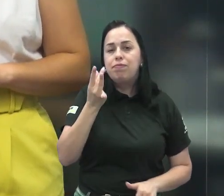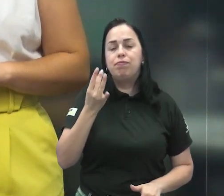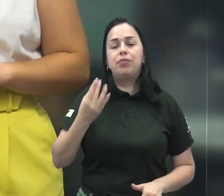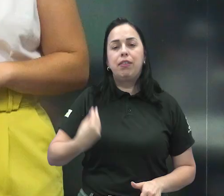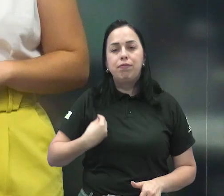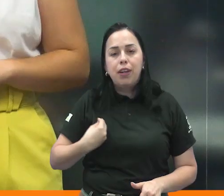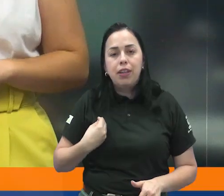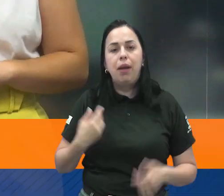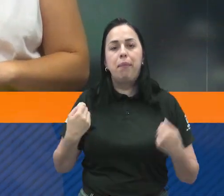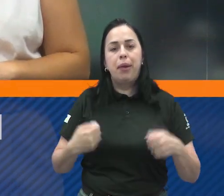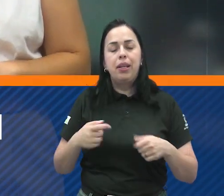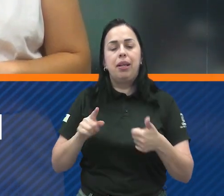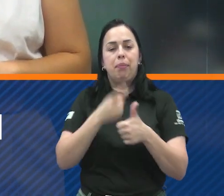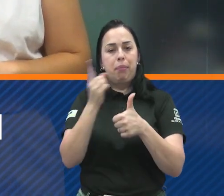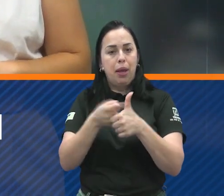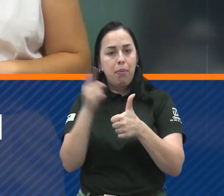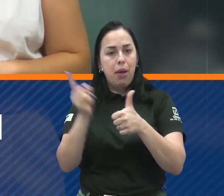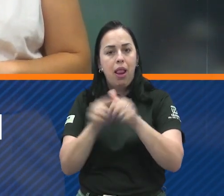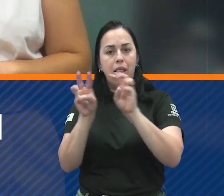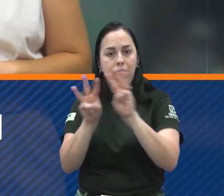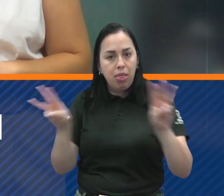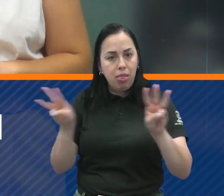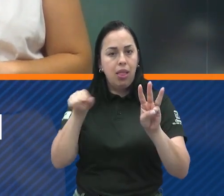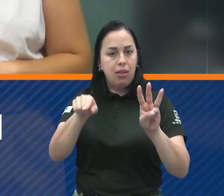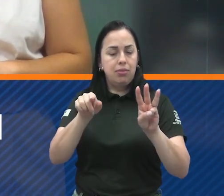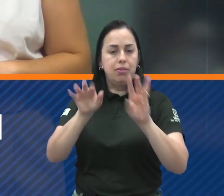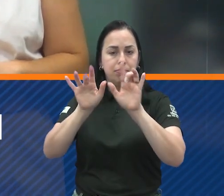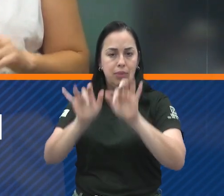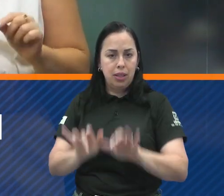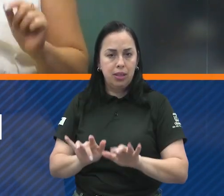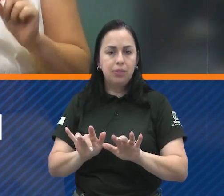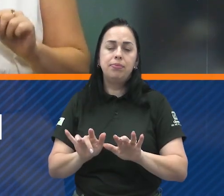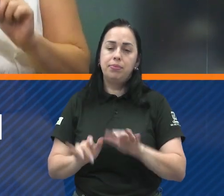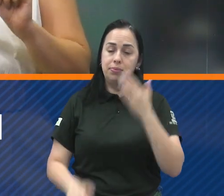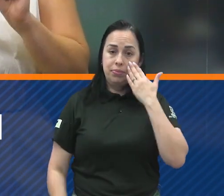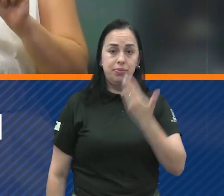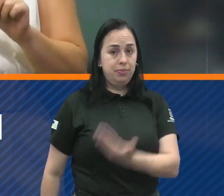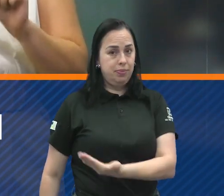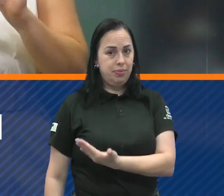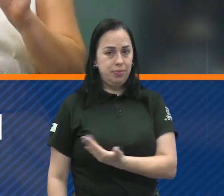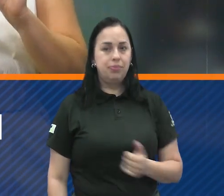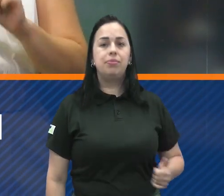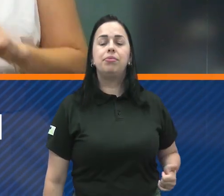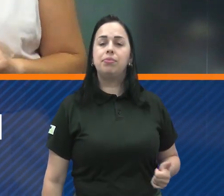em participar, precisa preencher o formulário que está disponível no site